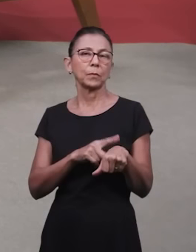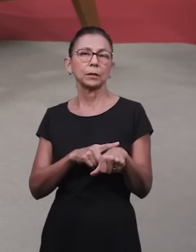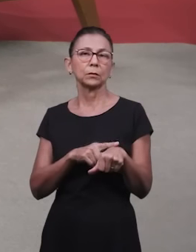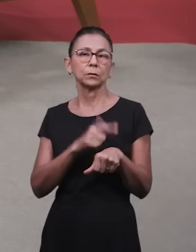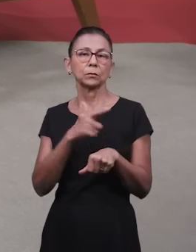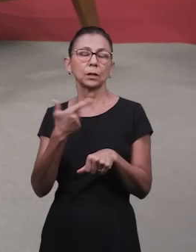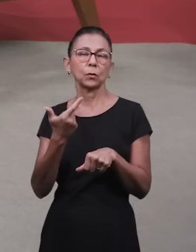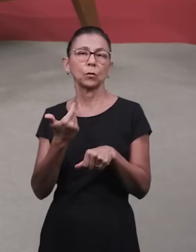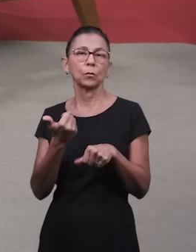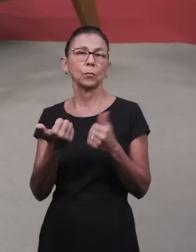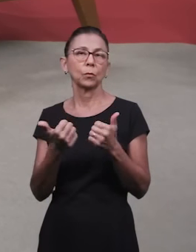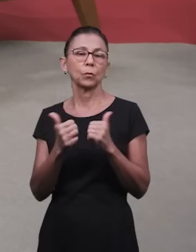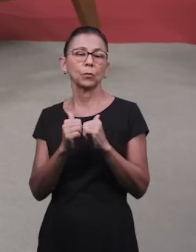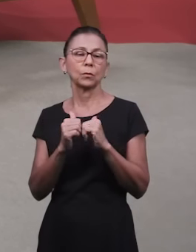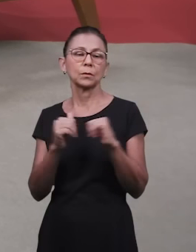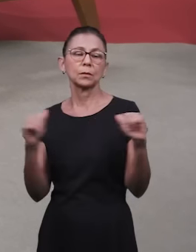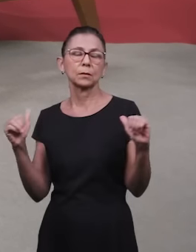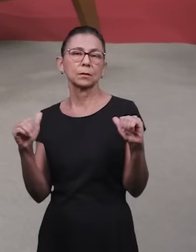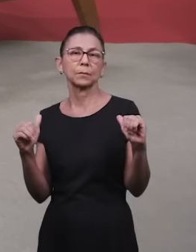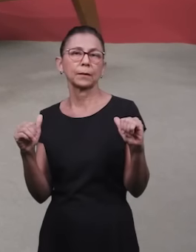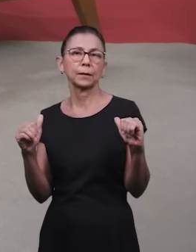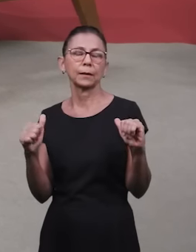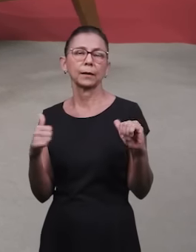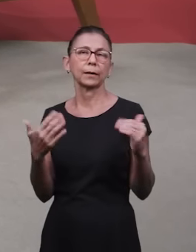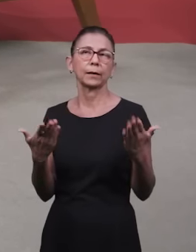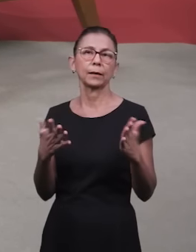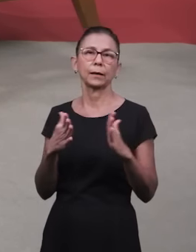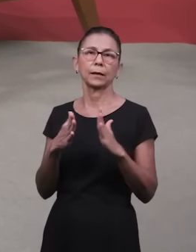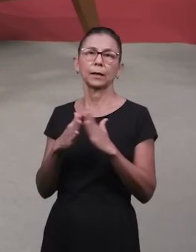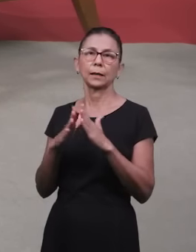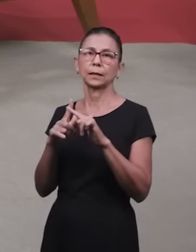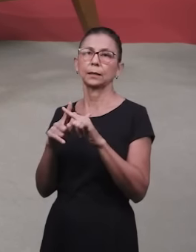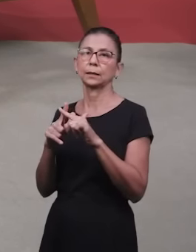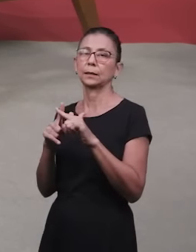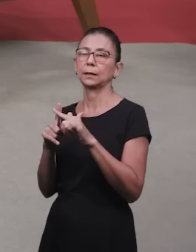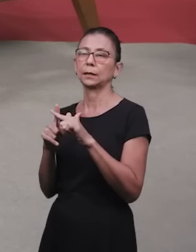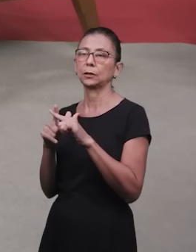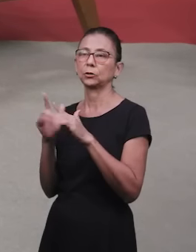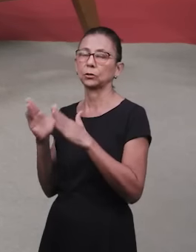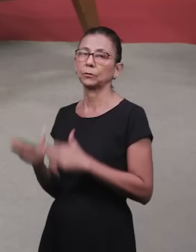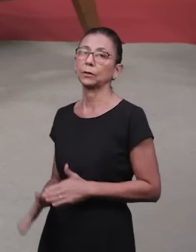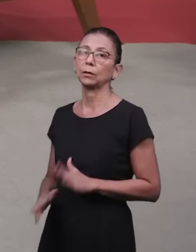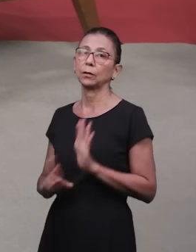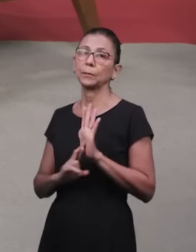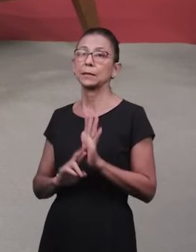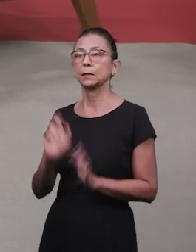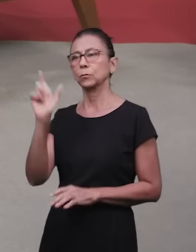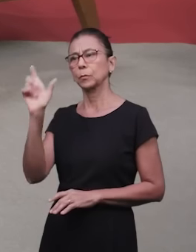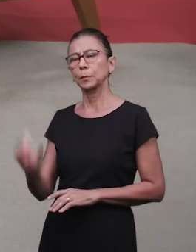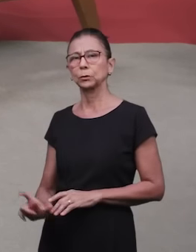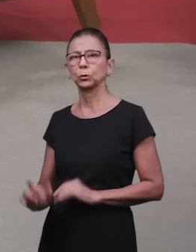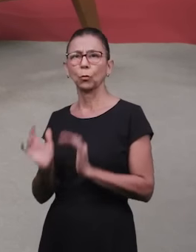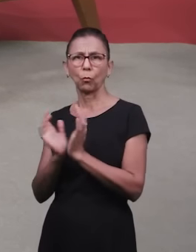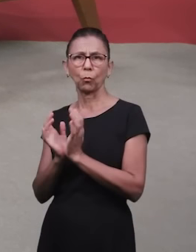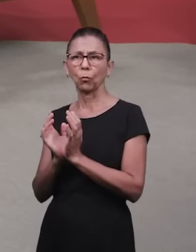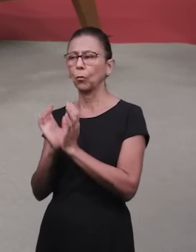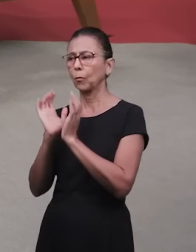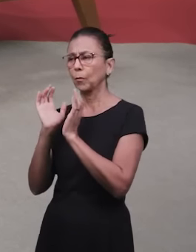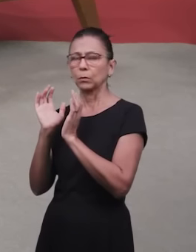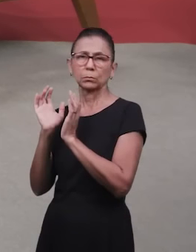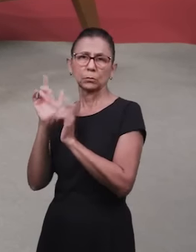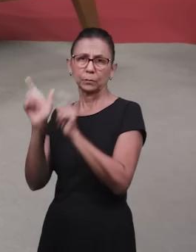até o arrebatamento da Igreja, e quando a gente fala a Igreja, ou seja, a pessoa, pode se apartar desse tipo